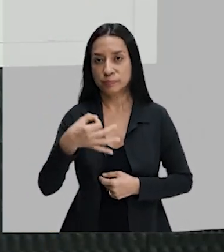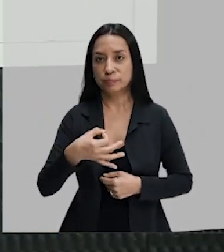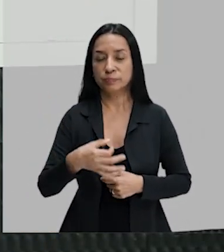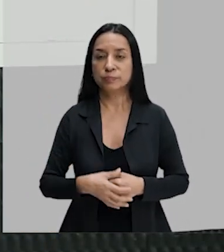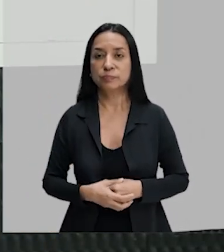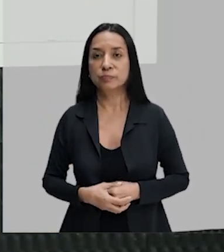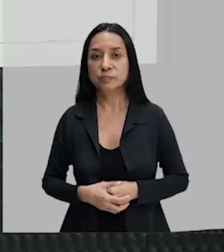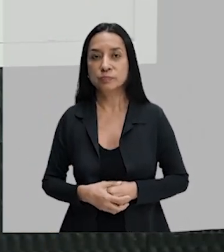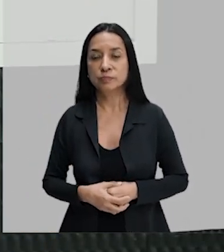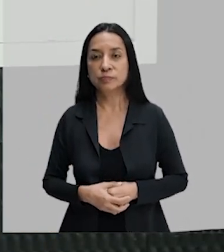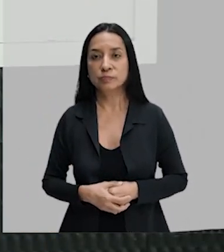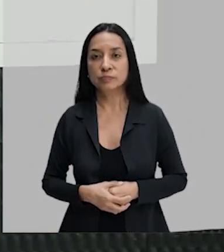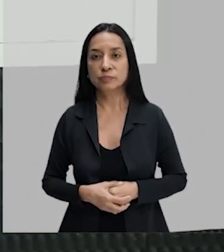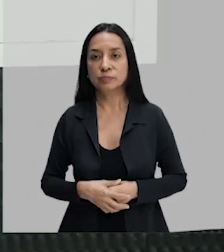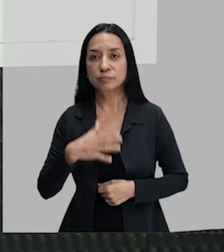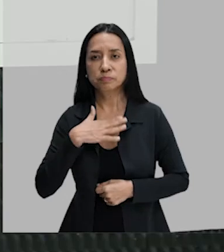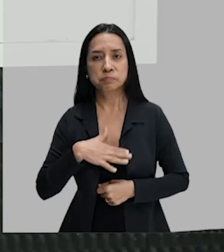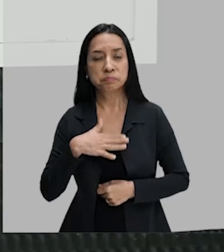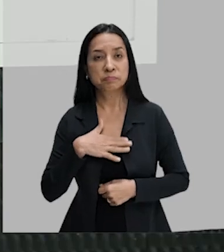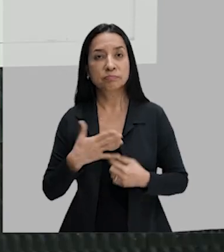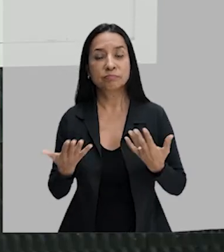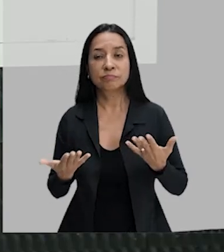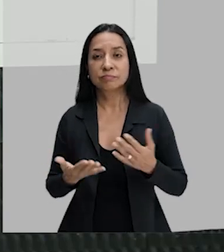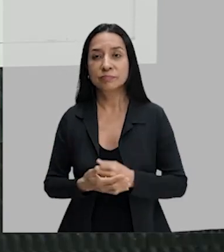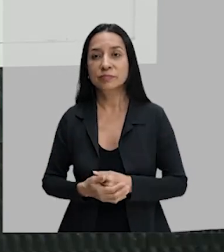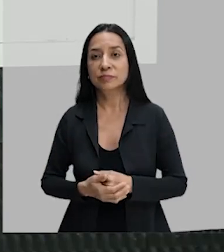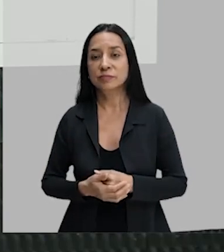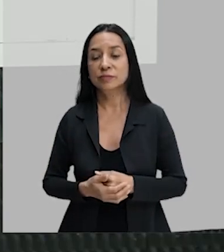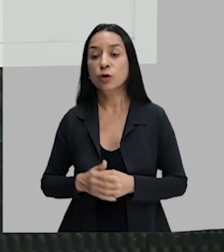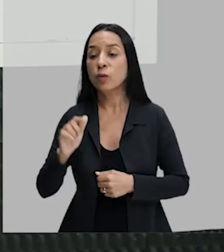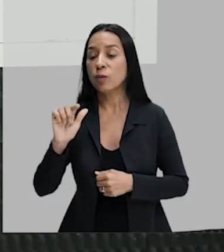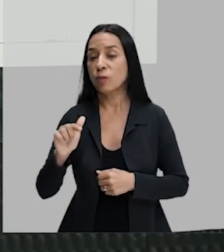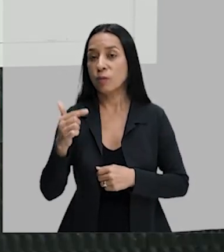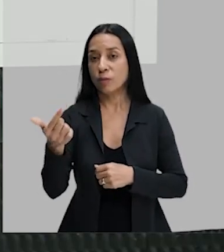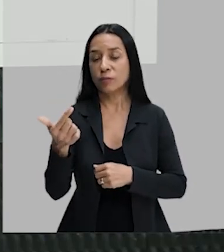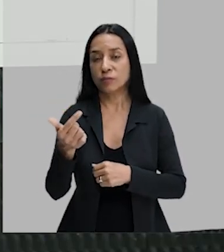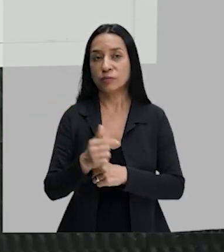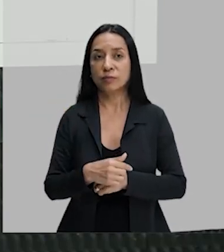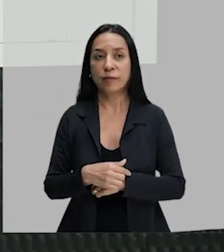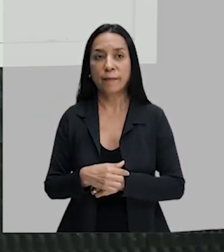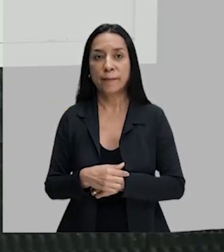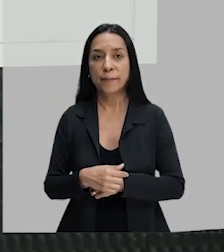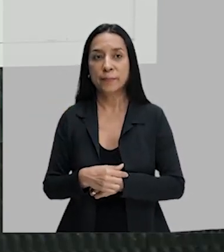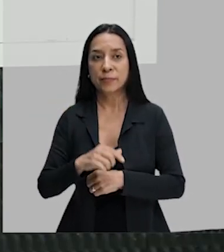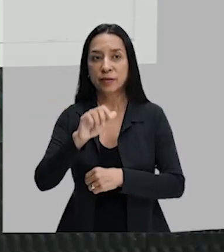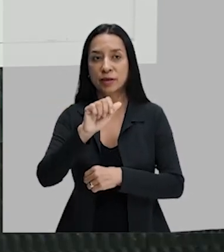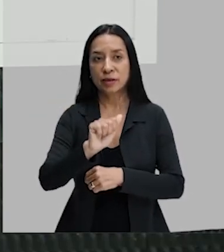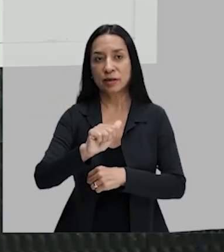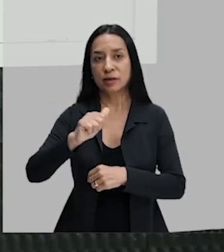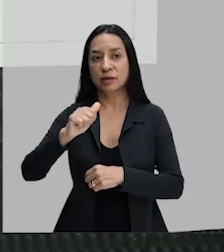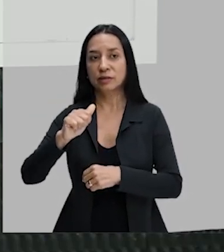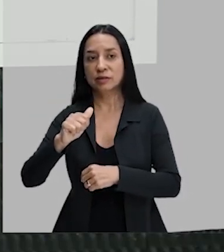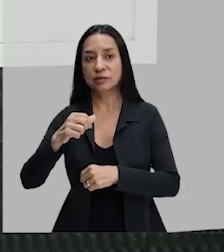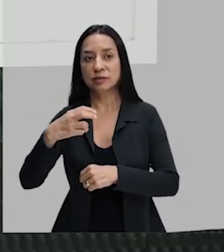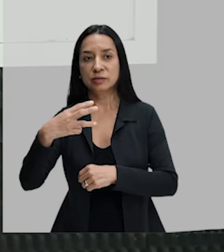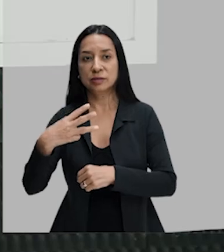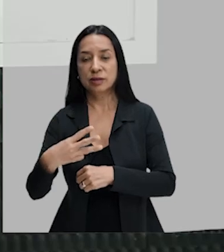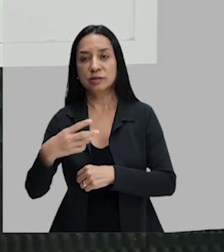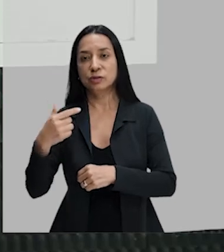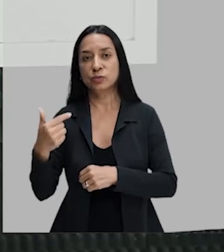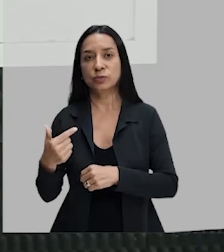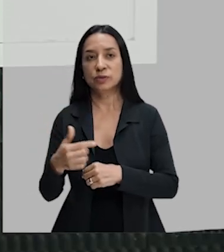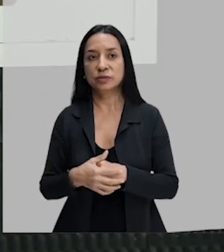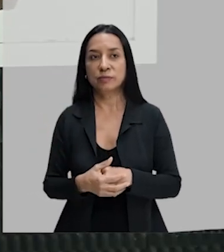Certinho? Tranquilo, né? Mais um. Cofator do elemento A32. Tá? Então, vamos